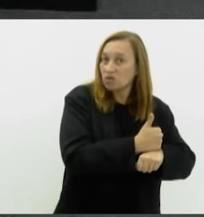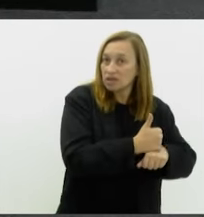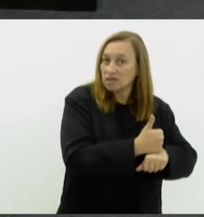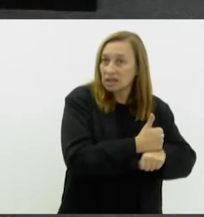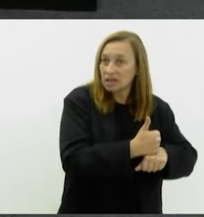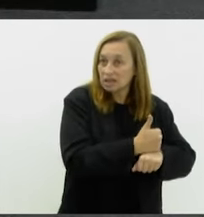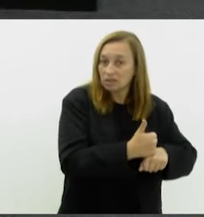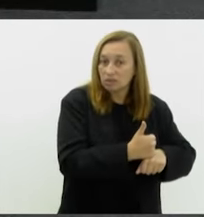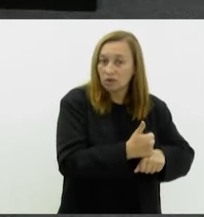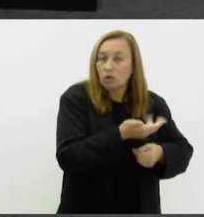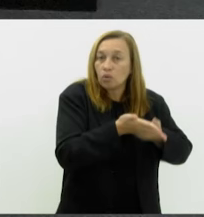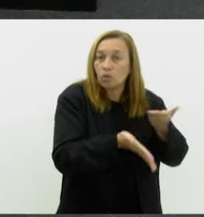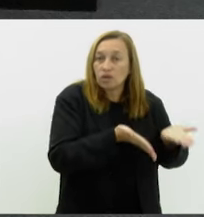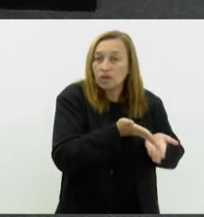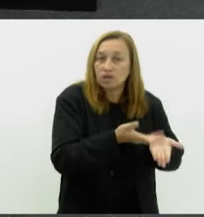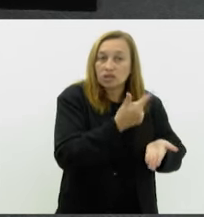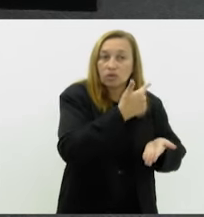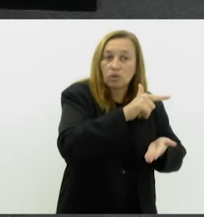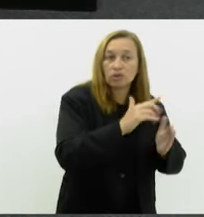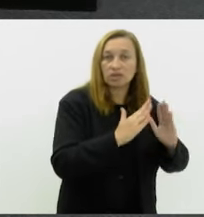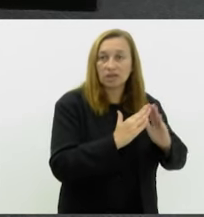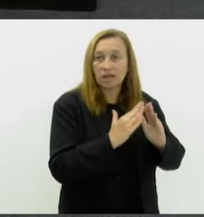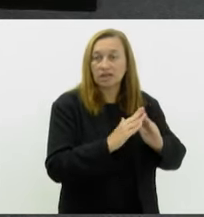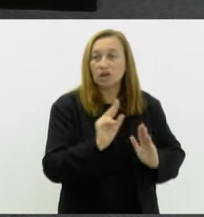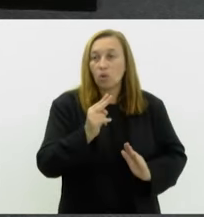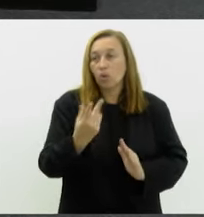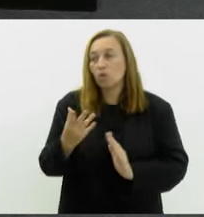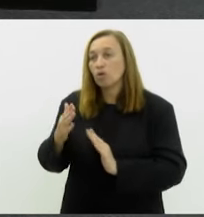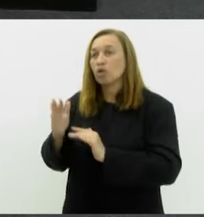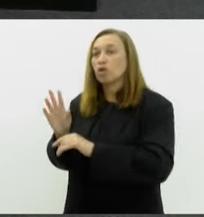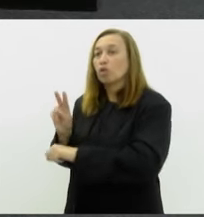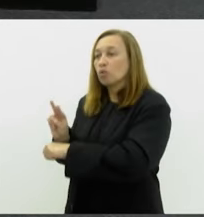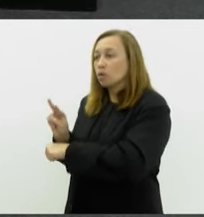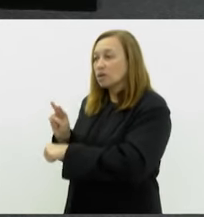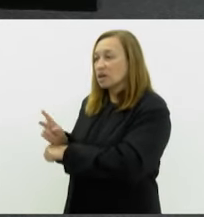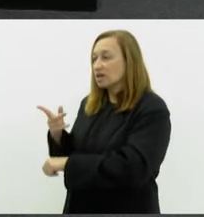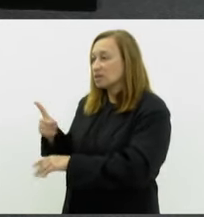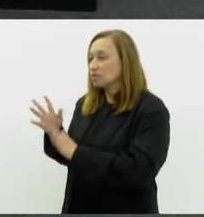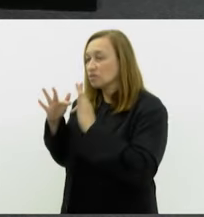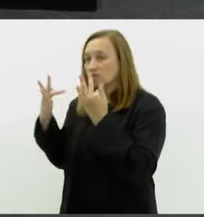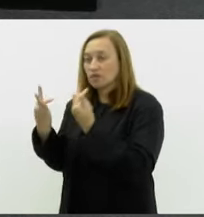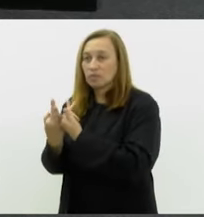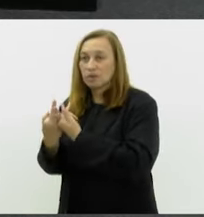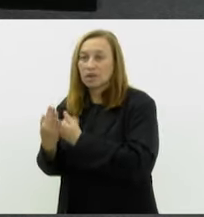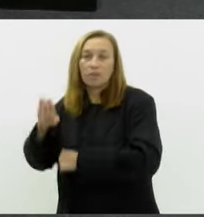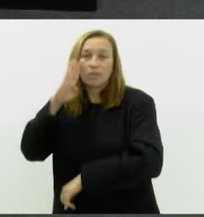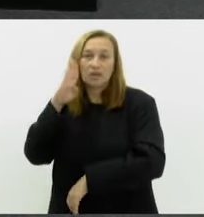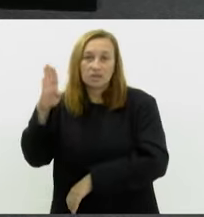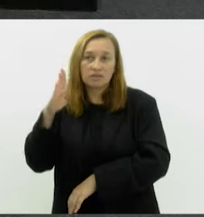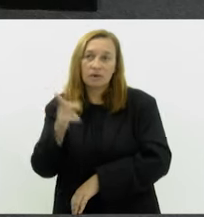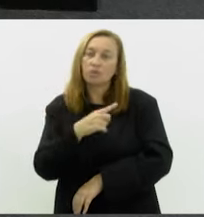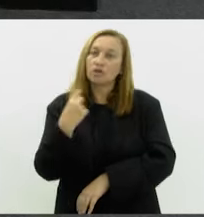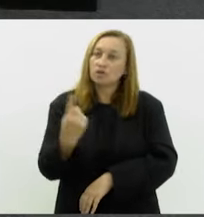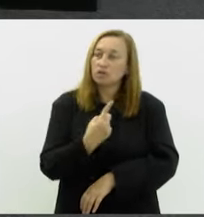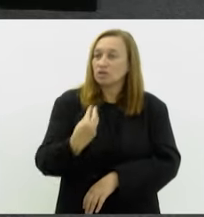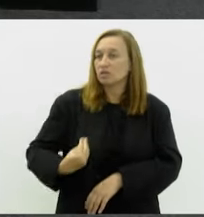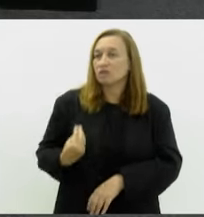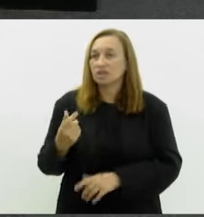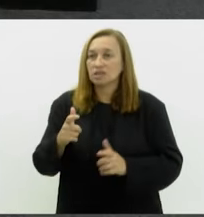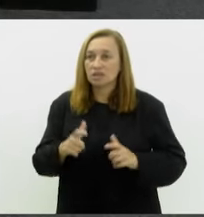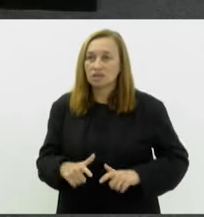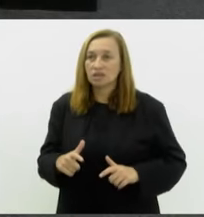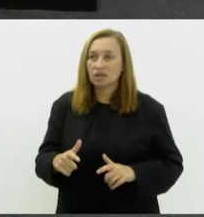no cuidado de seus familiares, isso que é tão fundamental para que estejamos aqui é